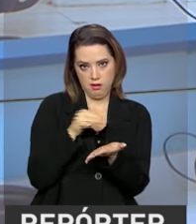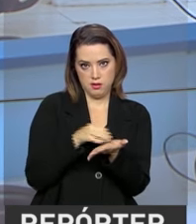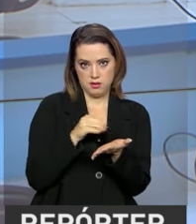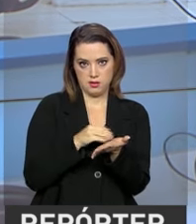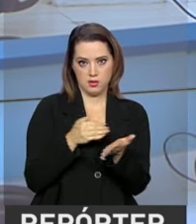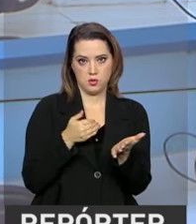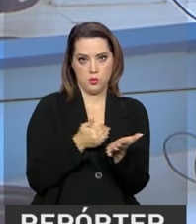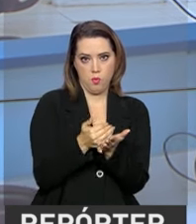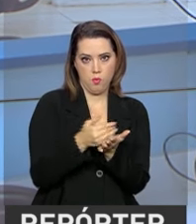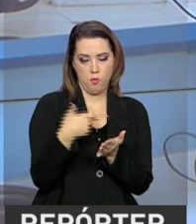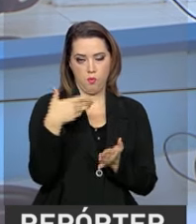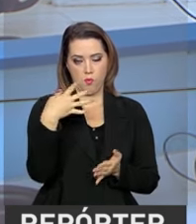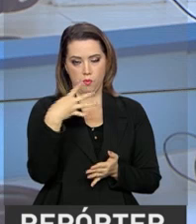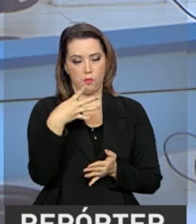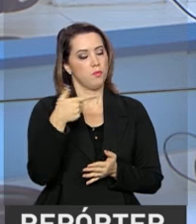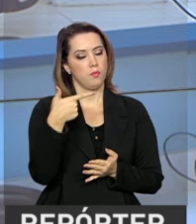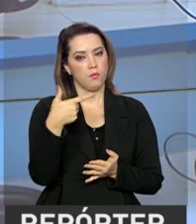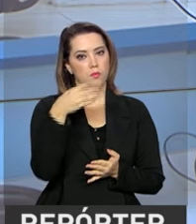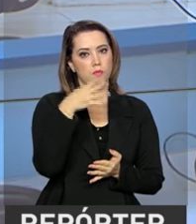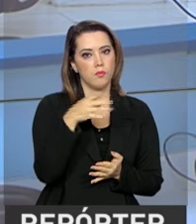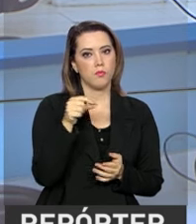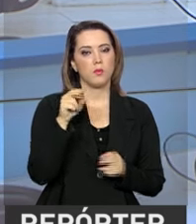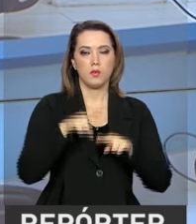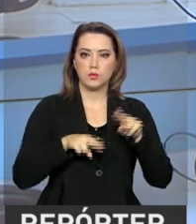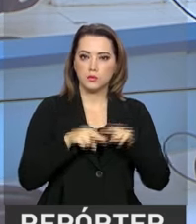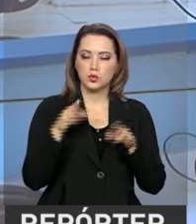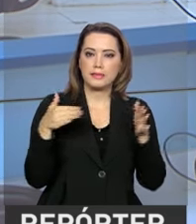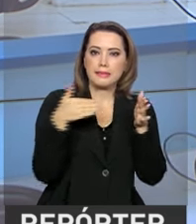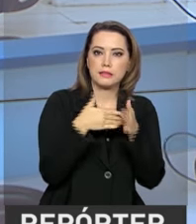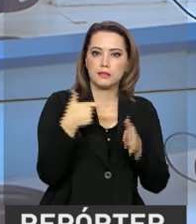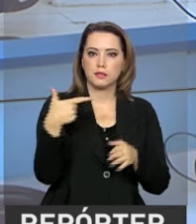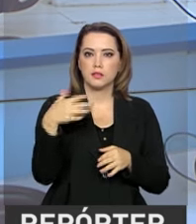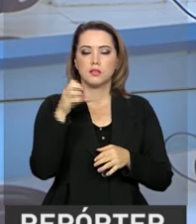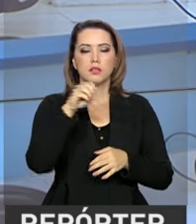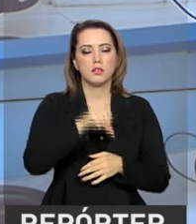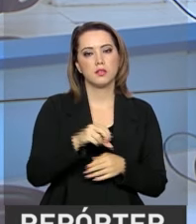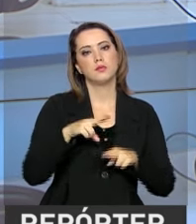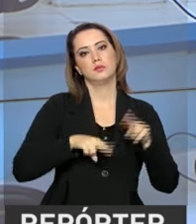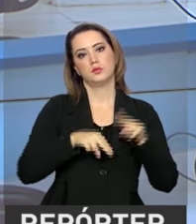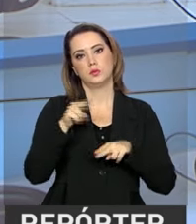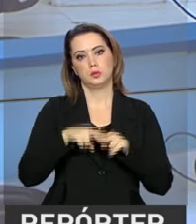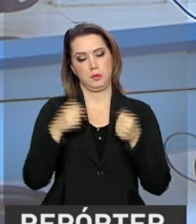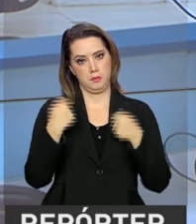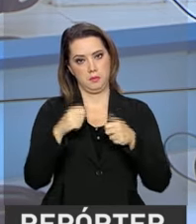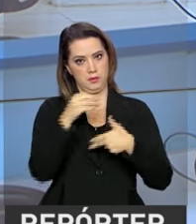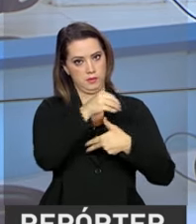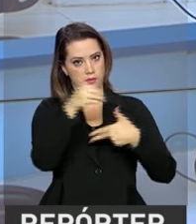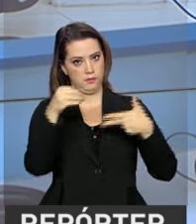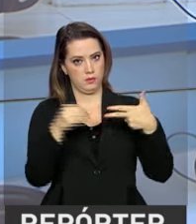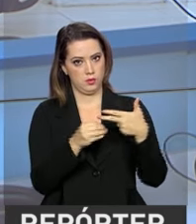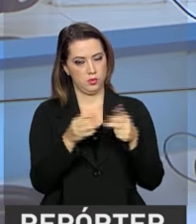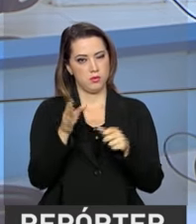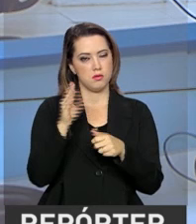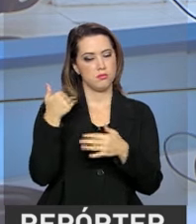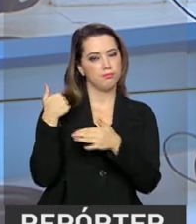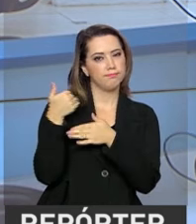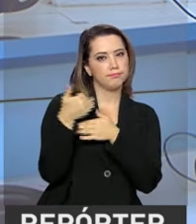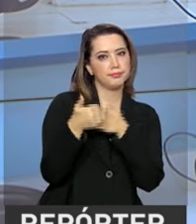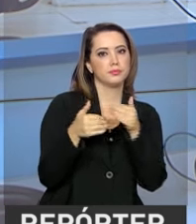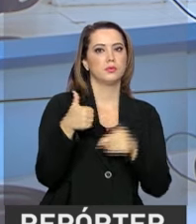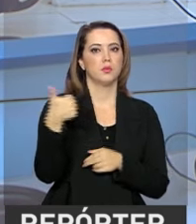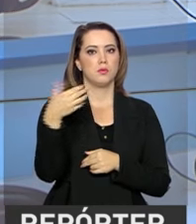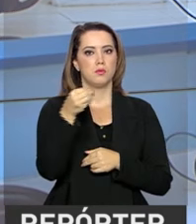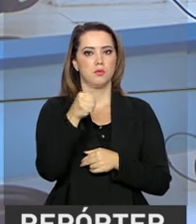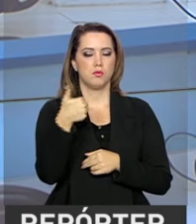de 24 a 29 de junho. Para participar, o candidato precisa ter feito o Enem a partir de 2010 e ter alcançado